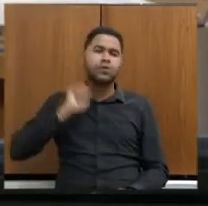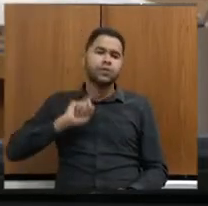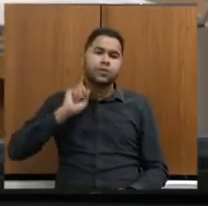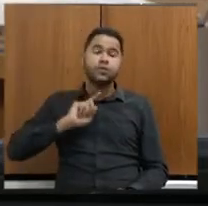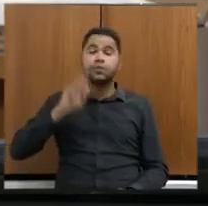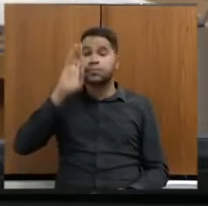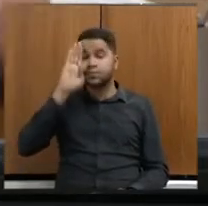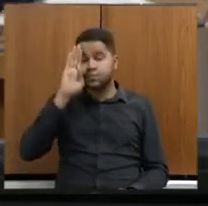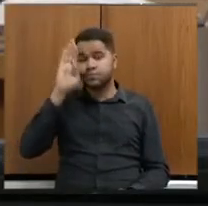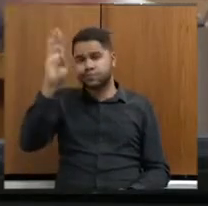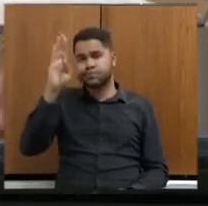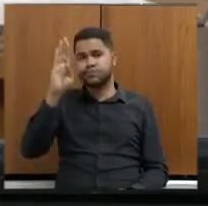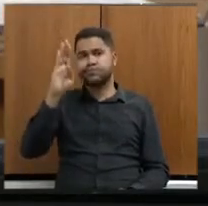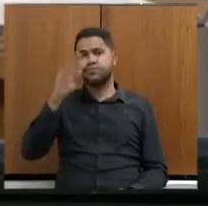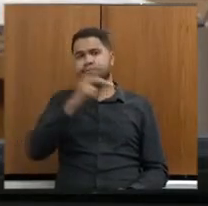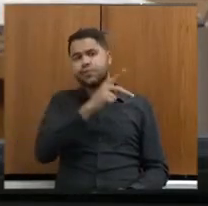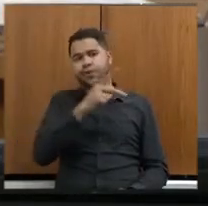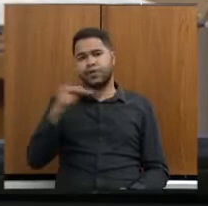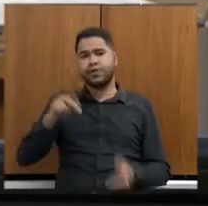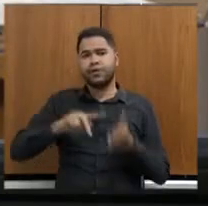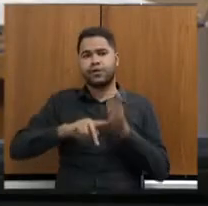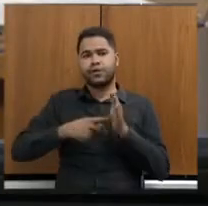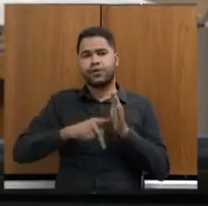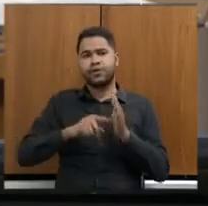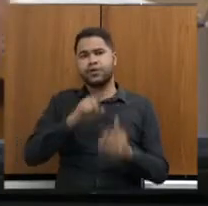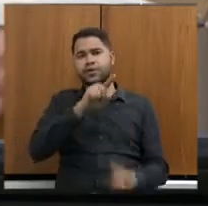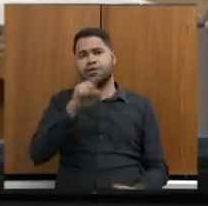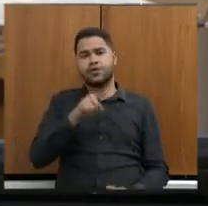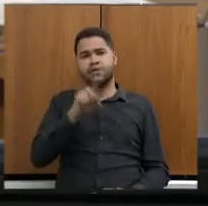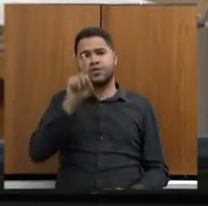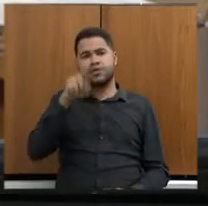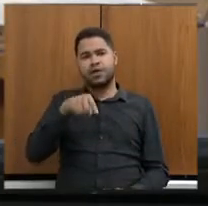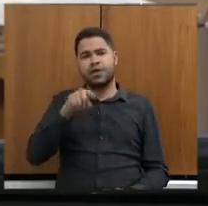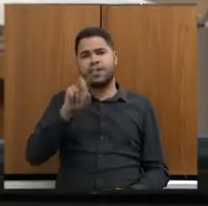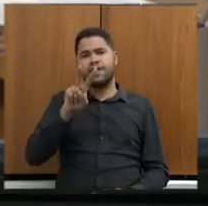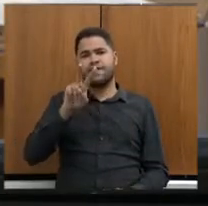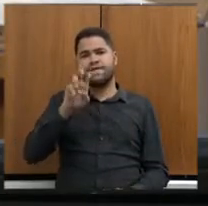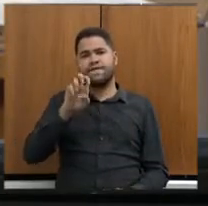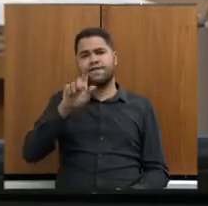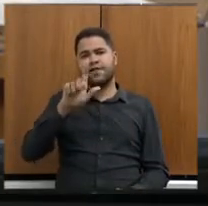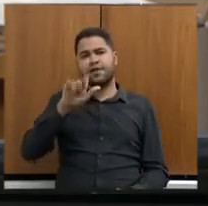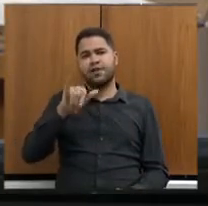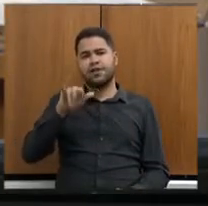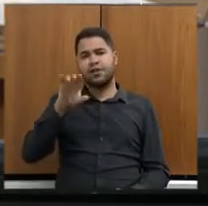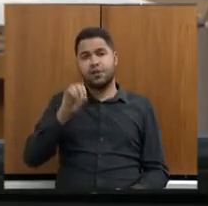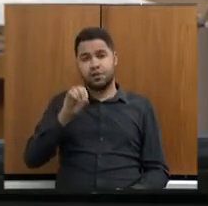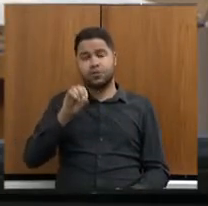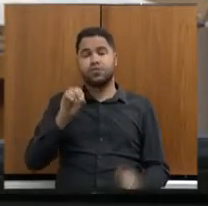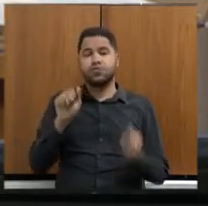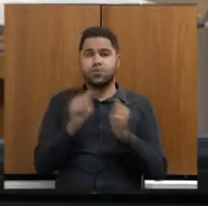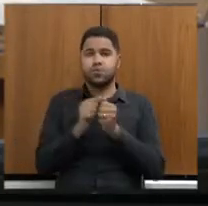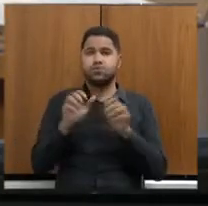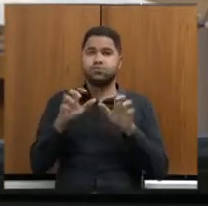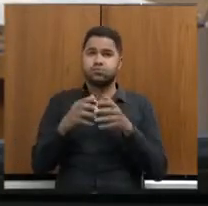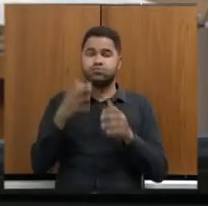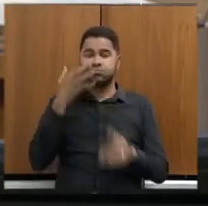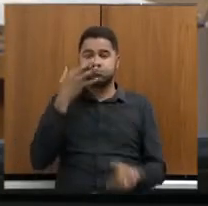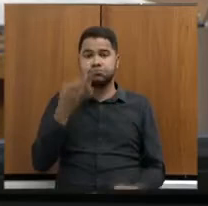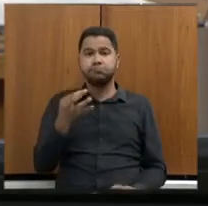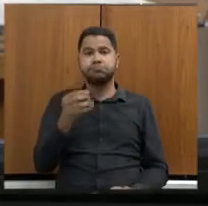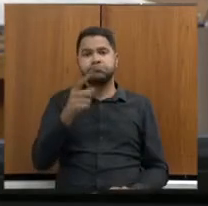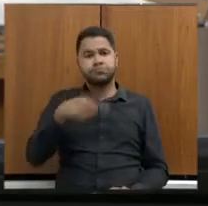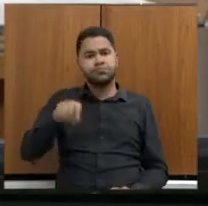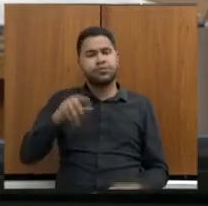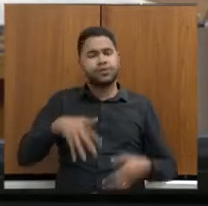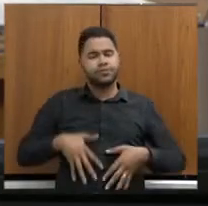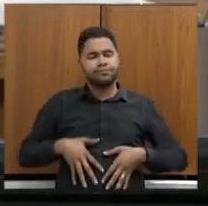principalmente o nosso presidente do sindicato aí o zé Velino participou com a sua equipe né e a gente está atento a isso e eu acho